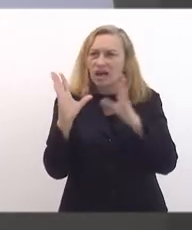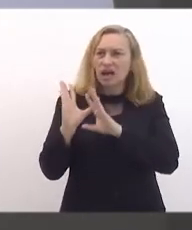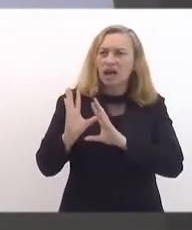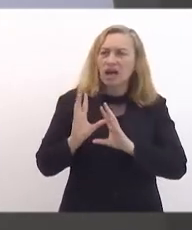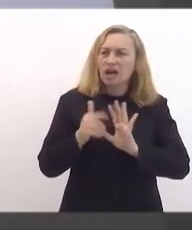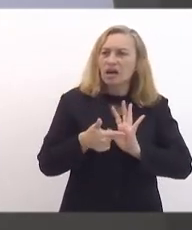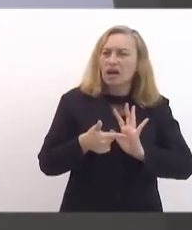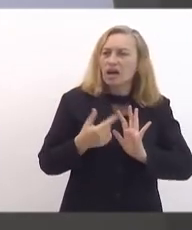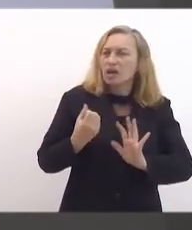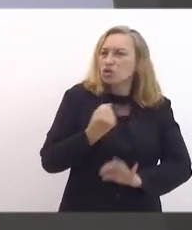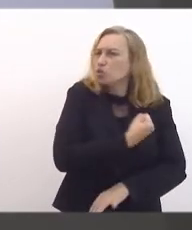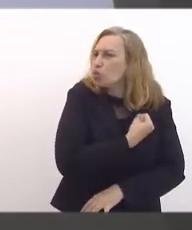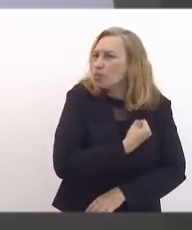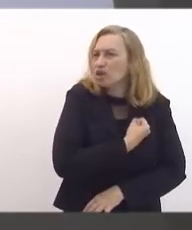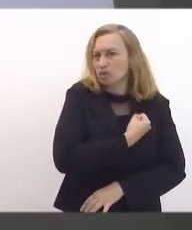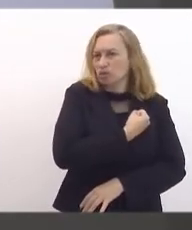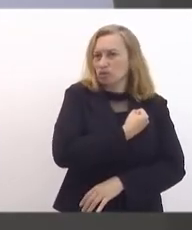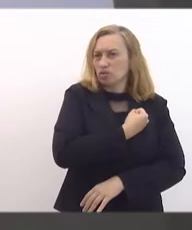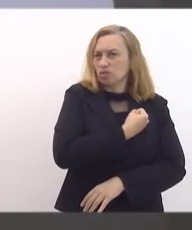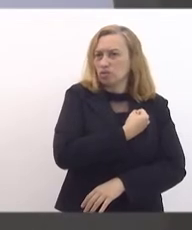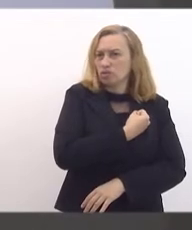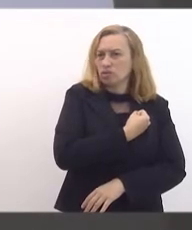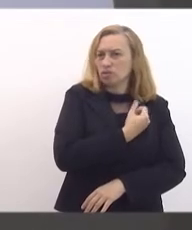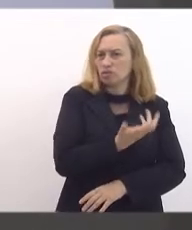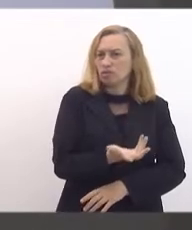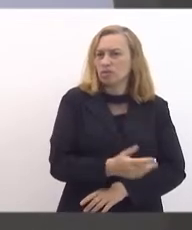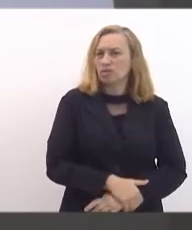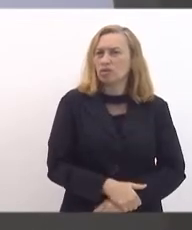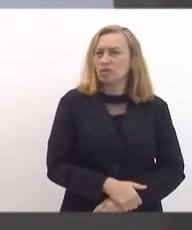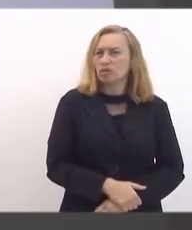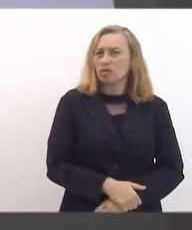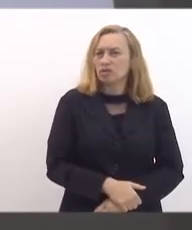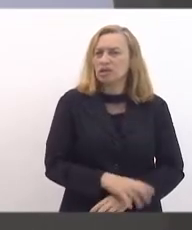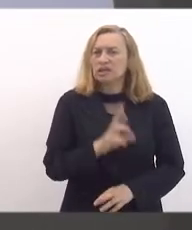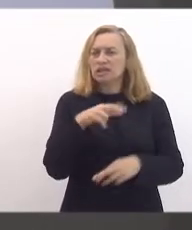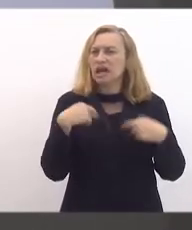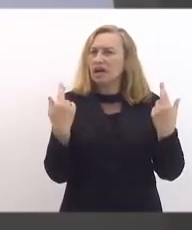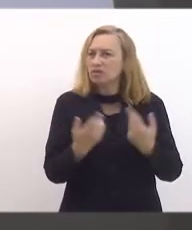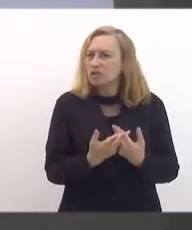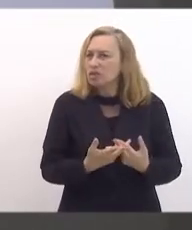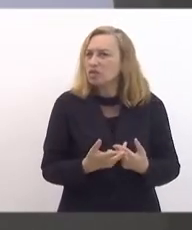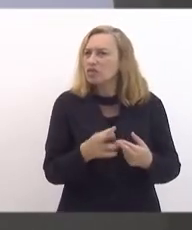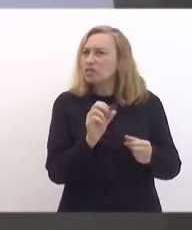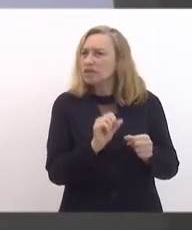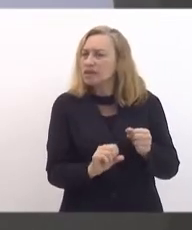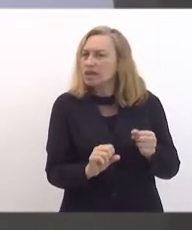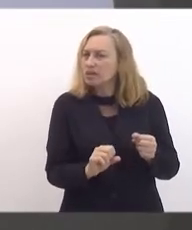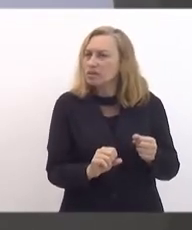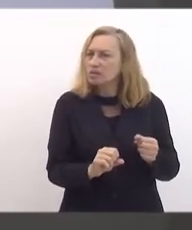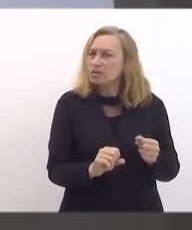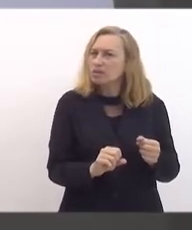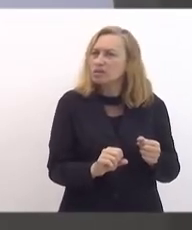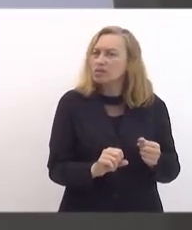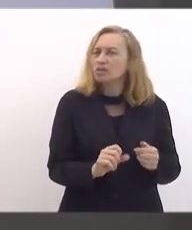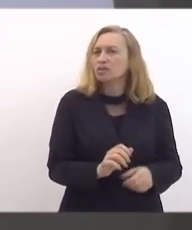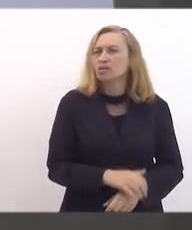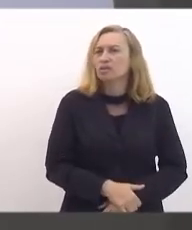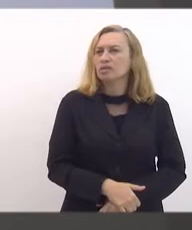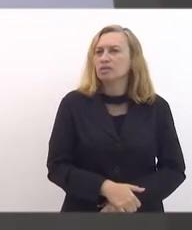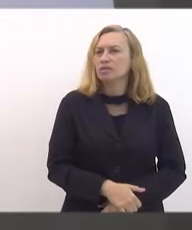resultado né na a reunião é que foi feita na dá